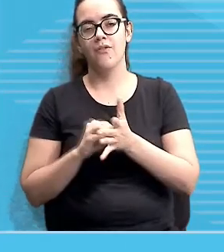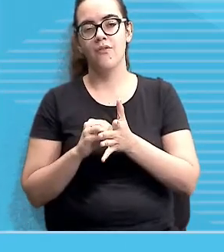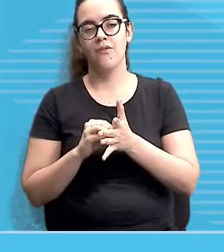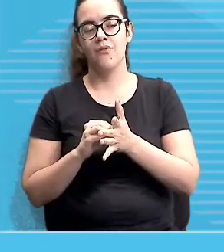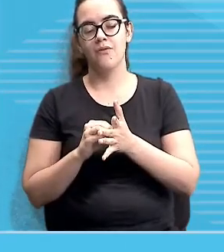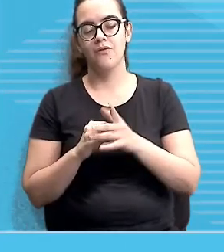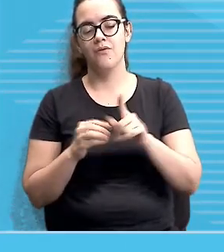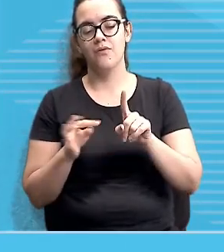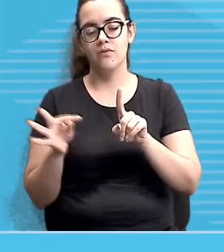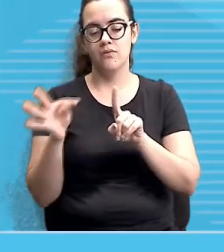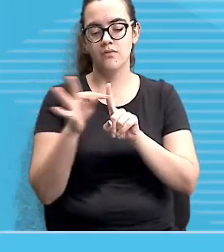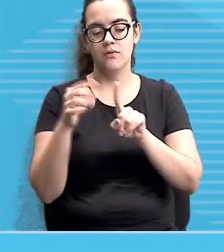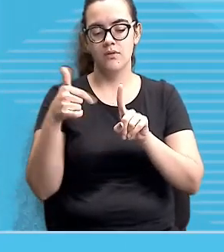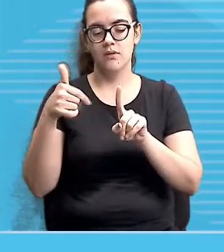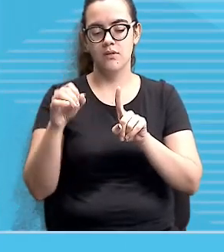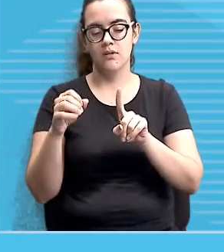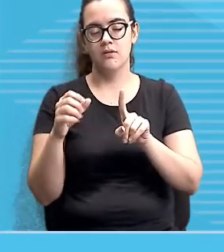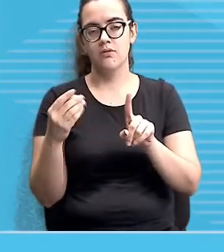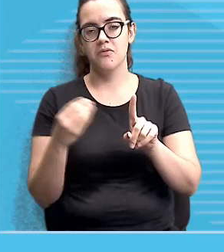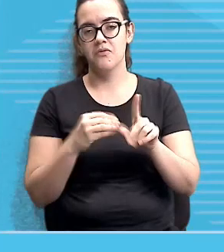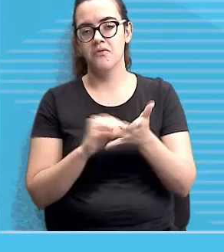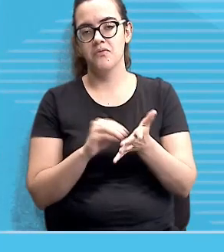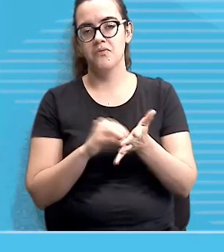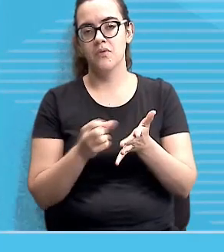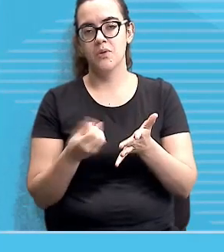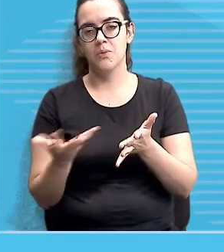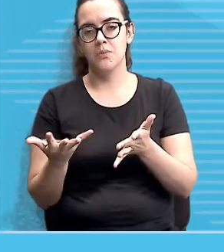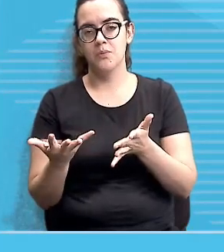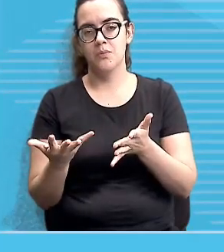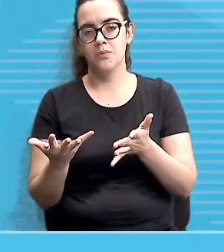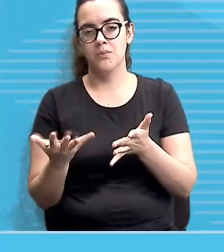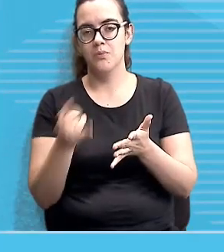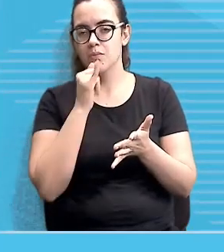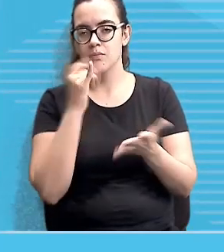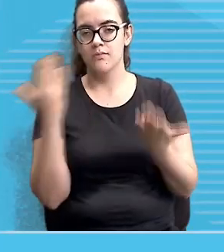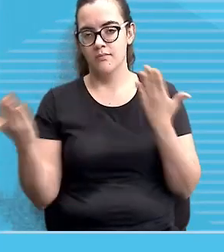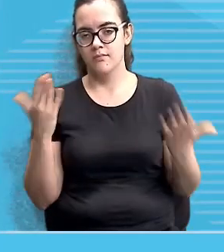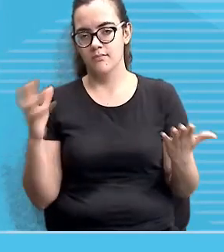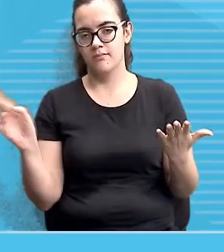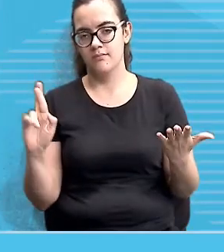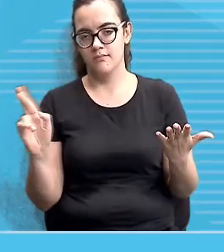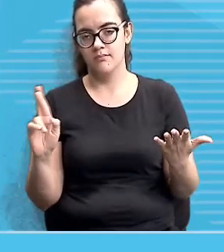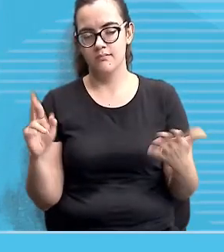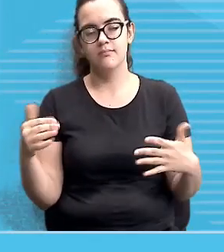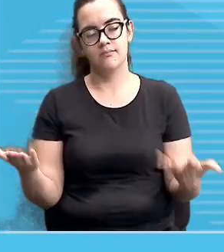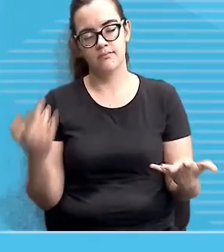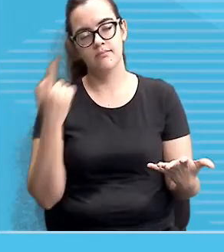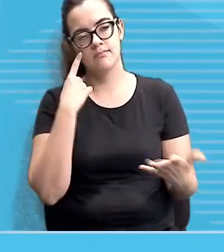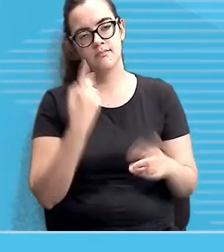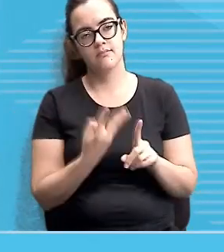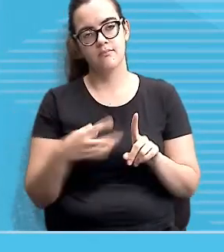tão 45 aumentou aí de temperatura